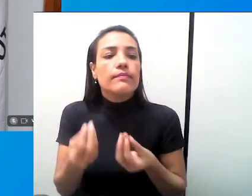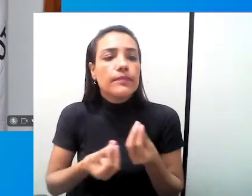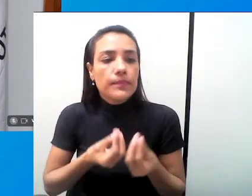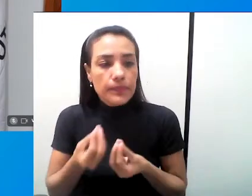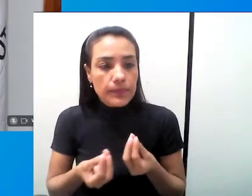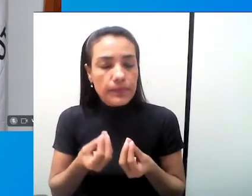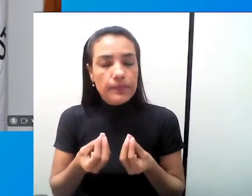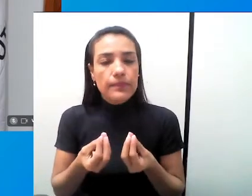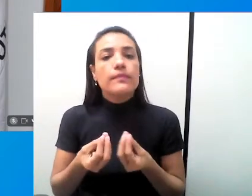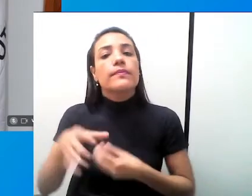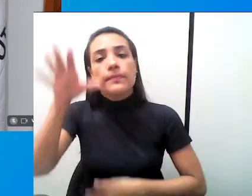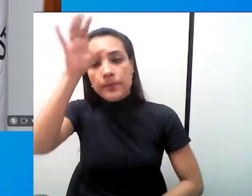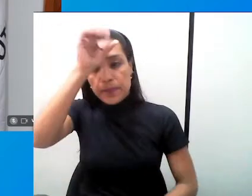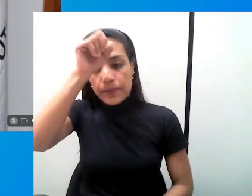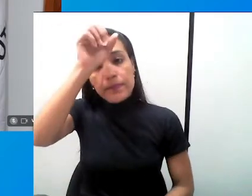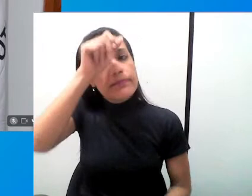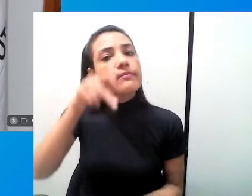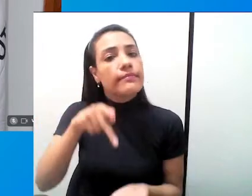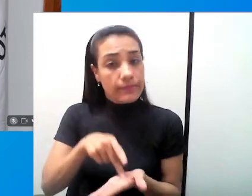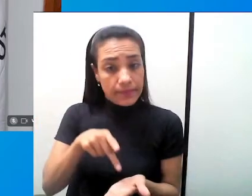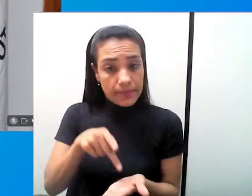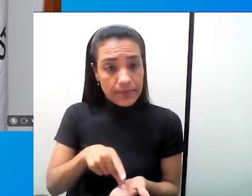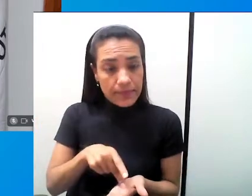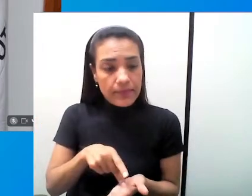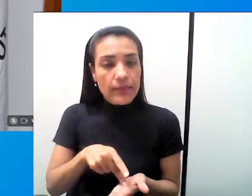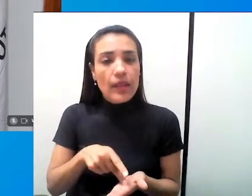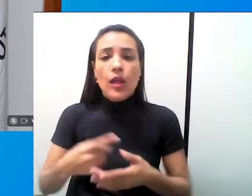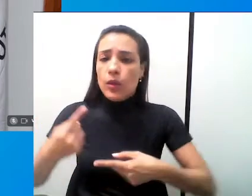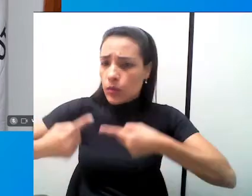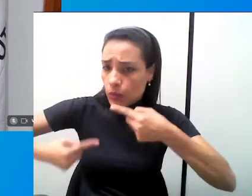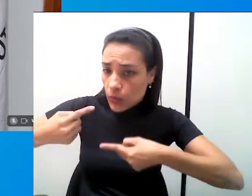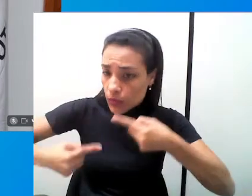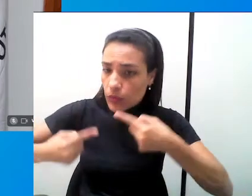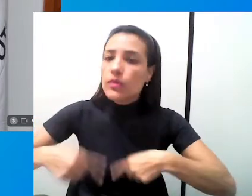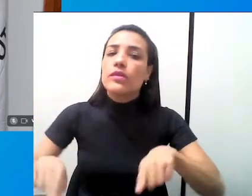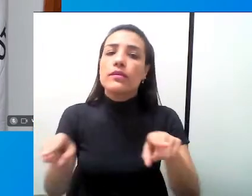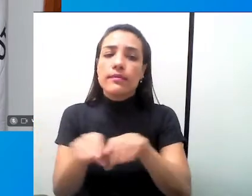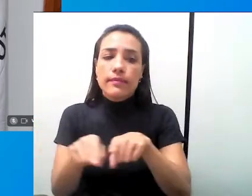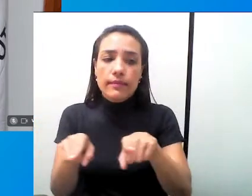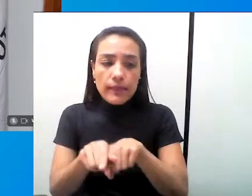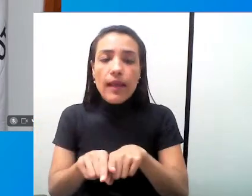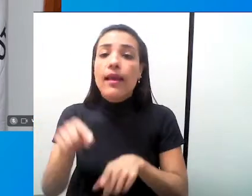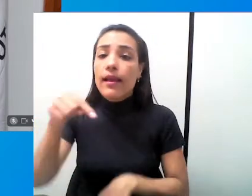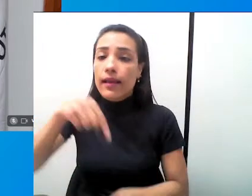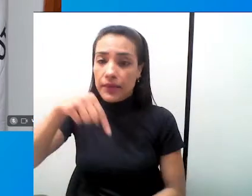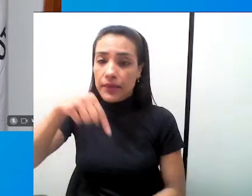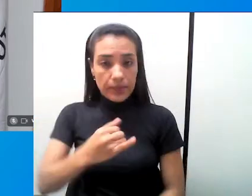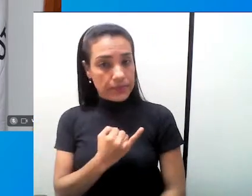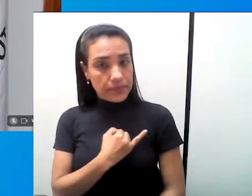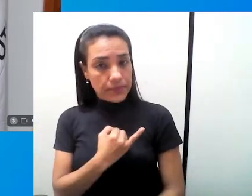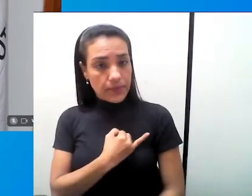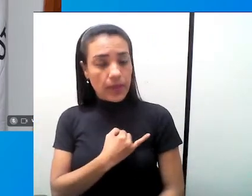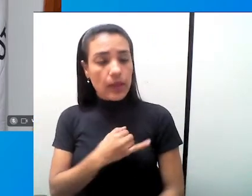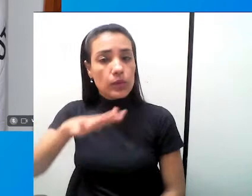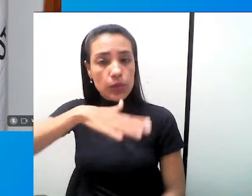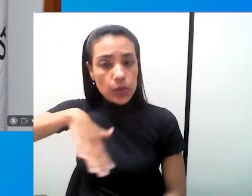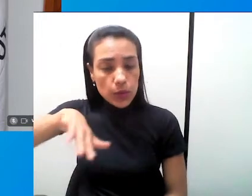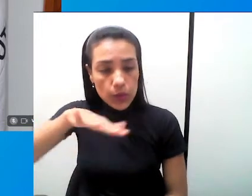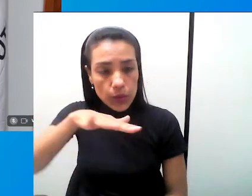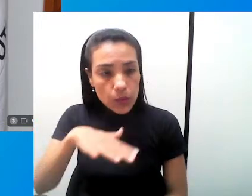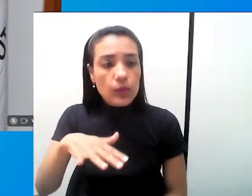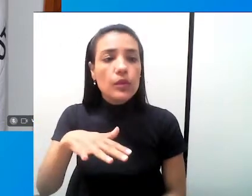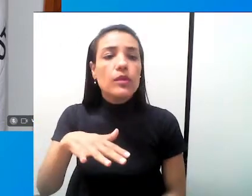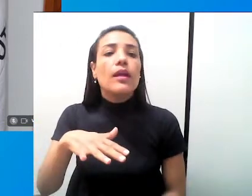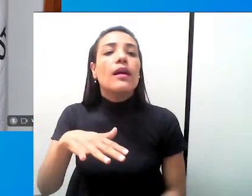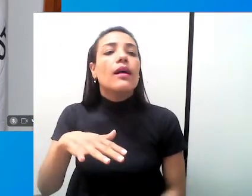muito se aprendeu, né, muito se discutiu, e no caso do IFAC, toda essa discussão culminou com